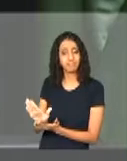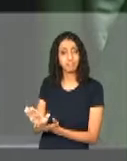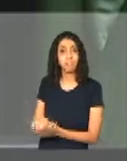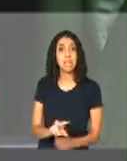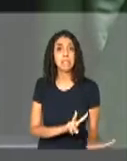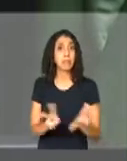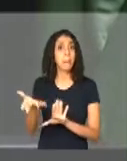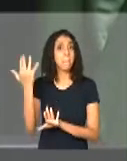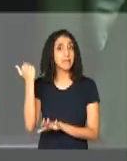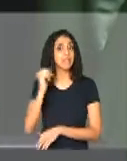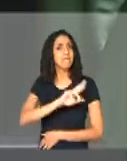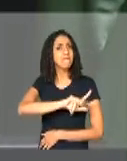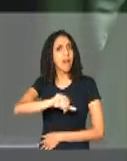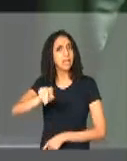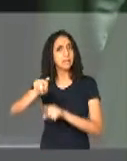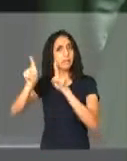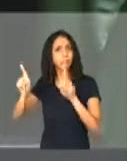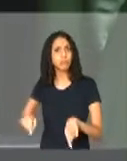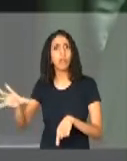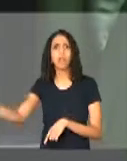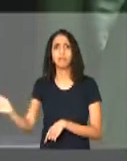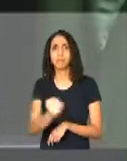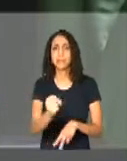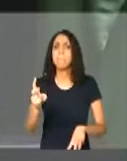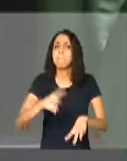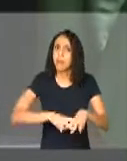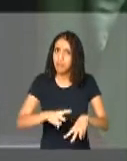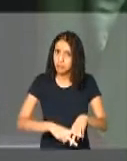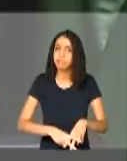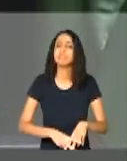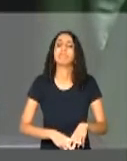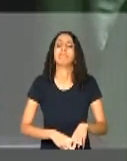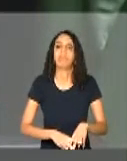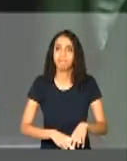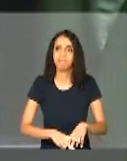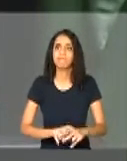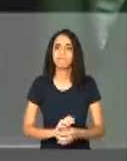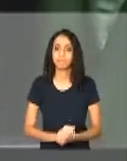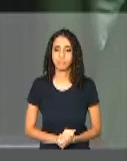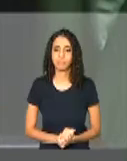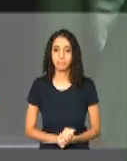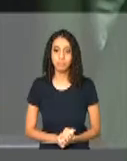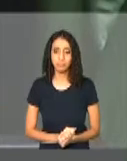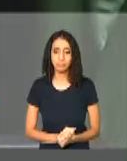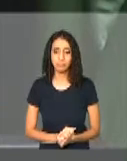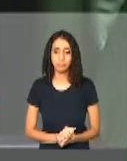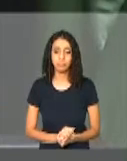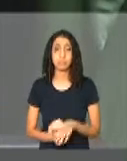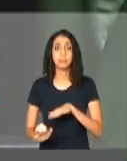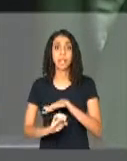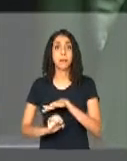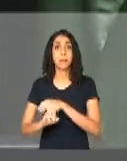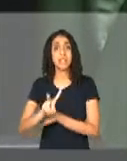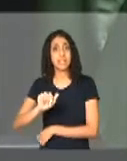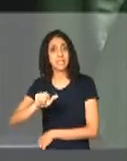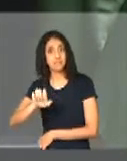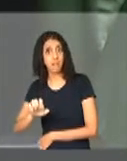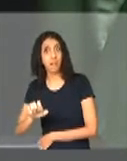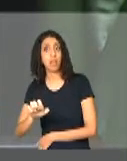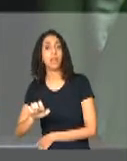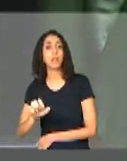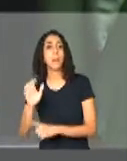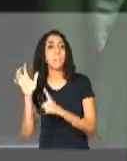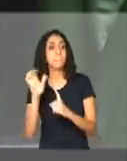foram presos vários funcionários da Vale. Pelo que consta, houve pressão da empresa Vale sobre a